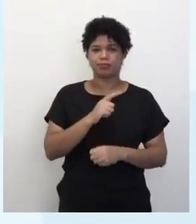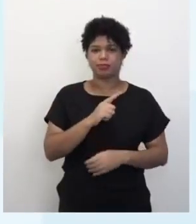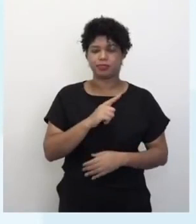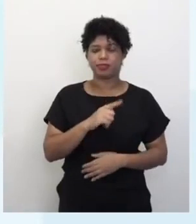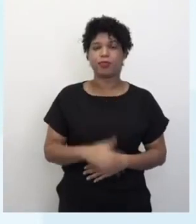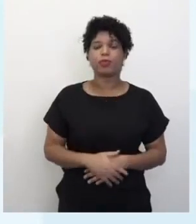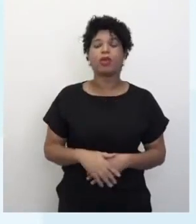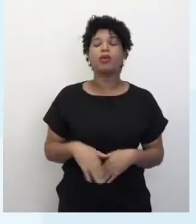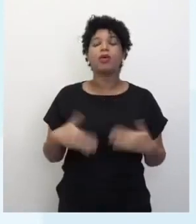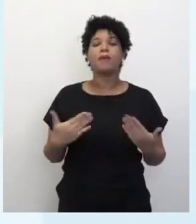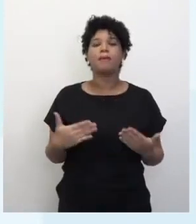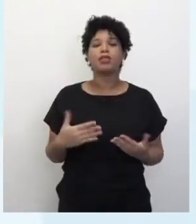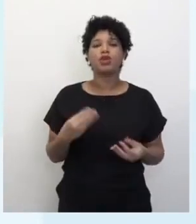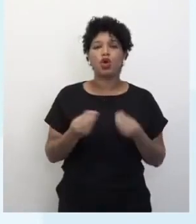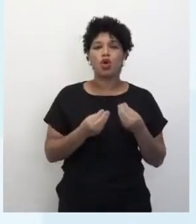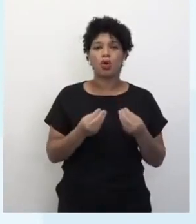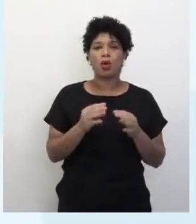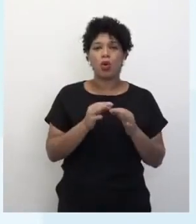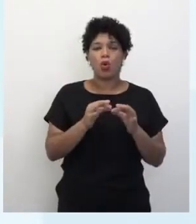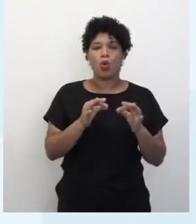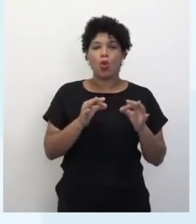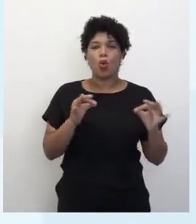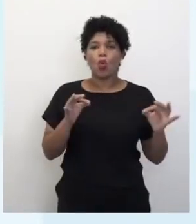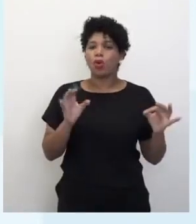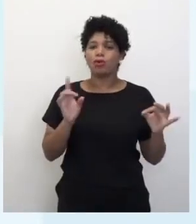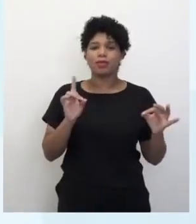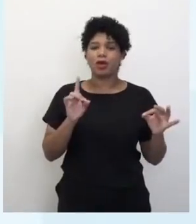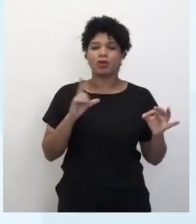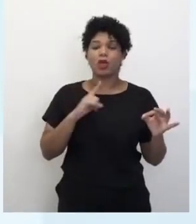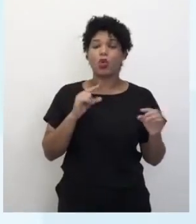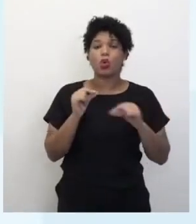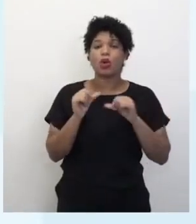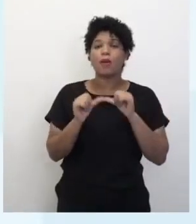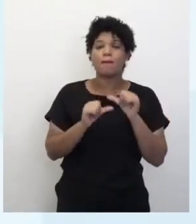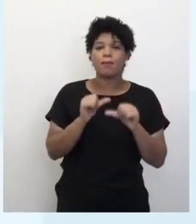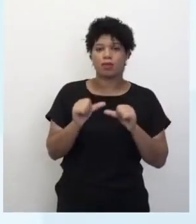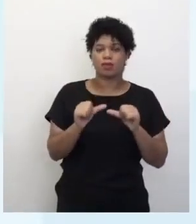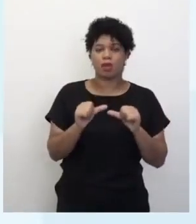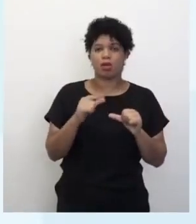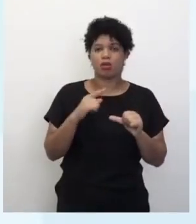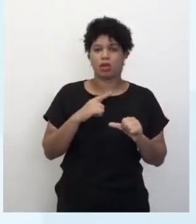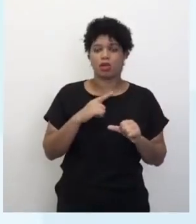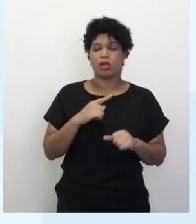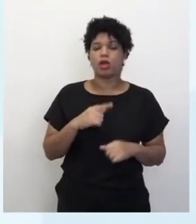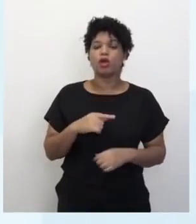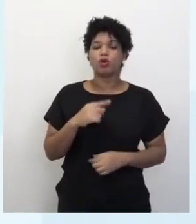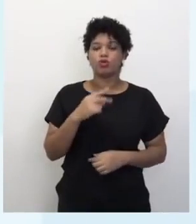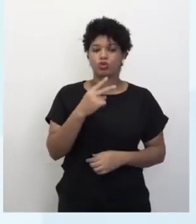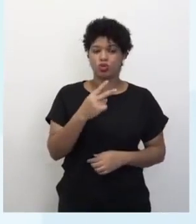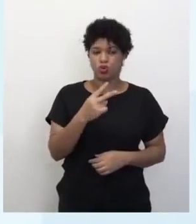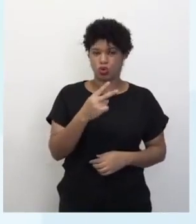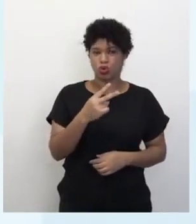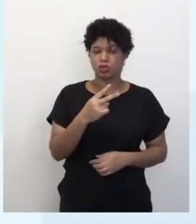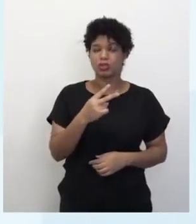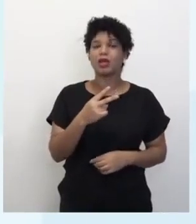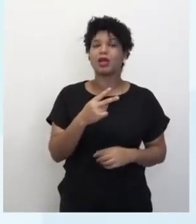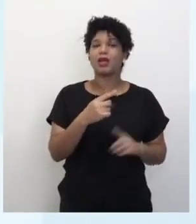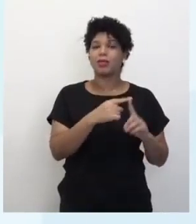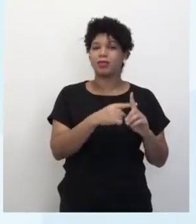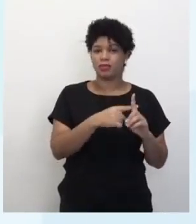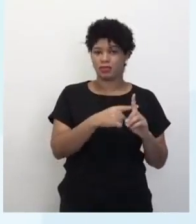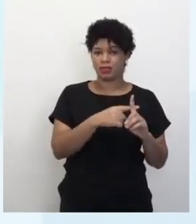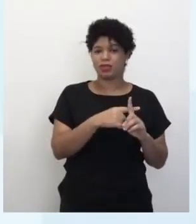a função não vai ficar ampliada, ela vai deslocar. E no caso, como esse 2 aqui é positivo, ela